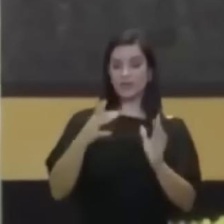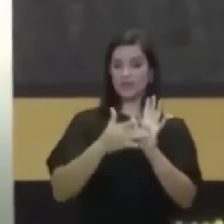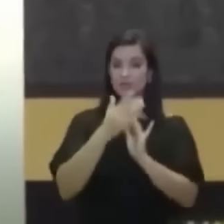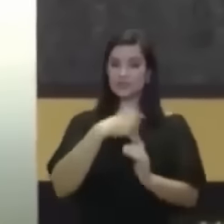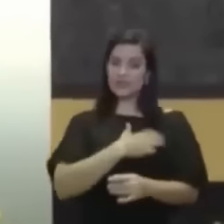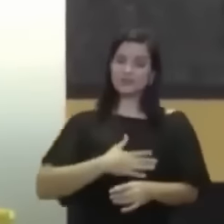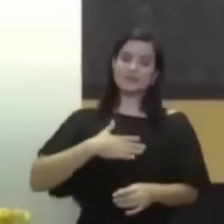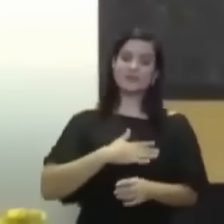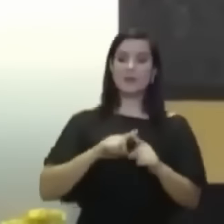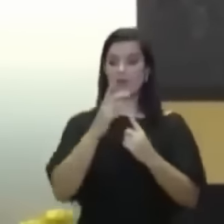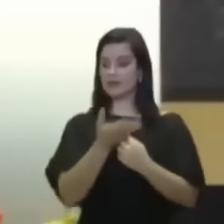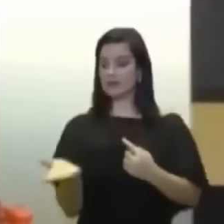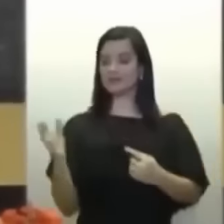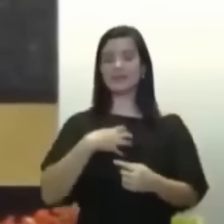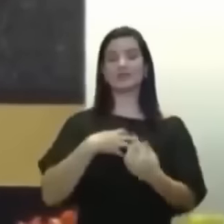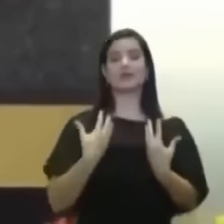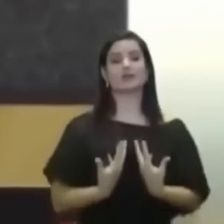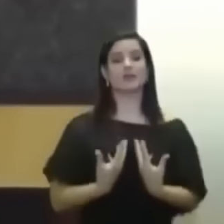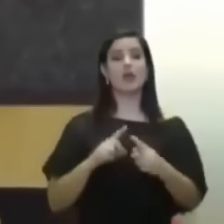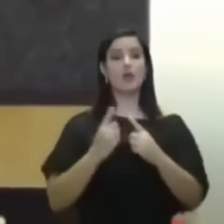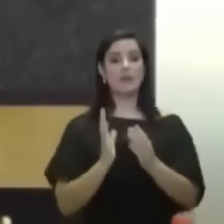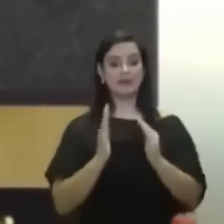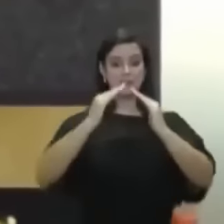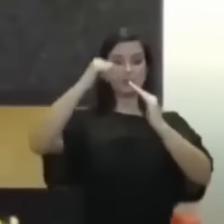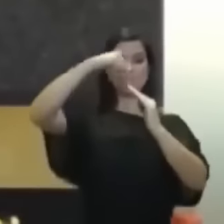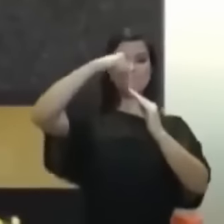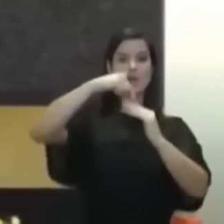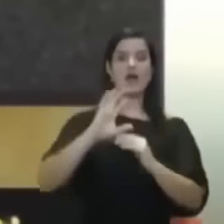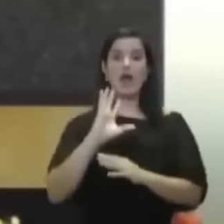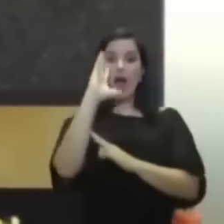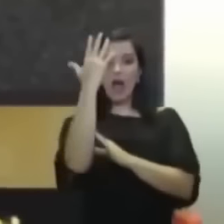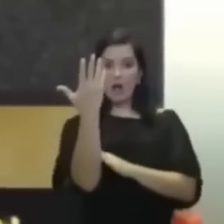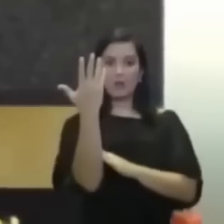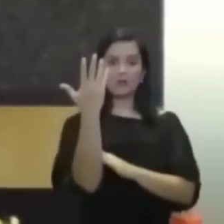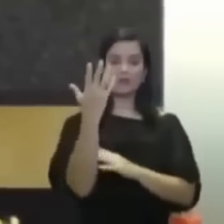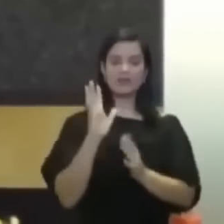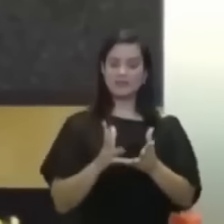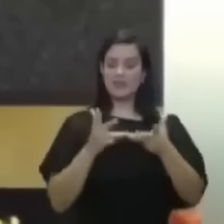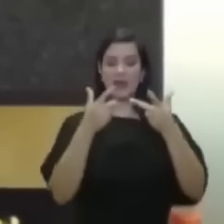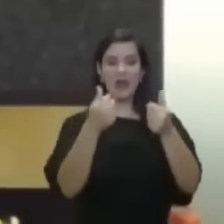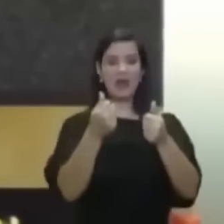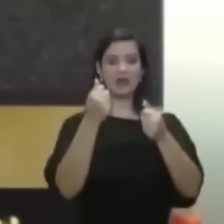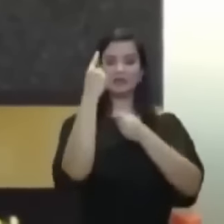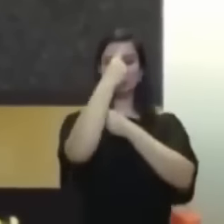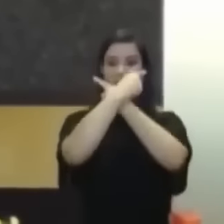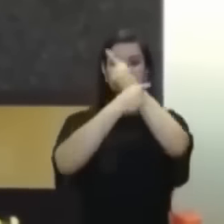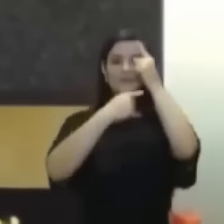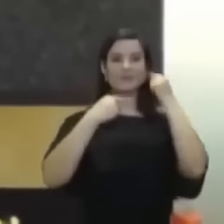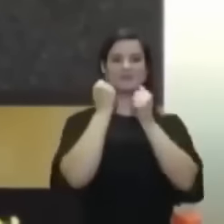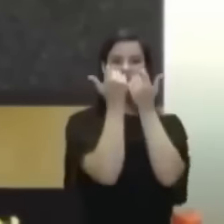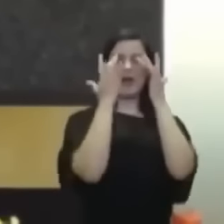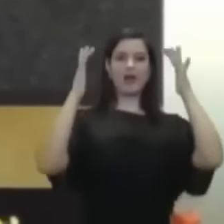Mas no topo daquela montanha acontecem quatro milagres. Primeiro milagre: Jesus é transfigurado na presença deles. O rosto de Jesus brilha como o